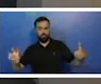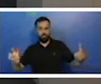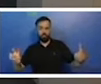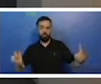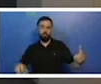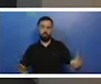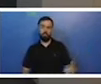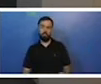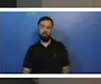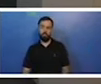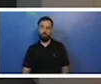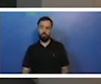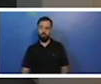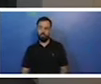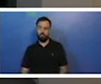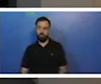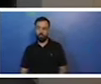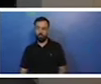E aí